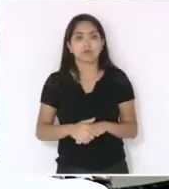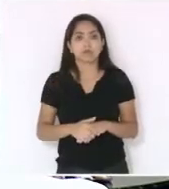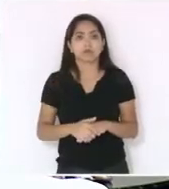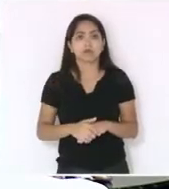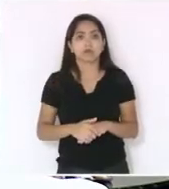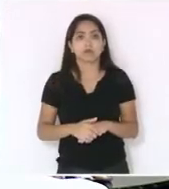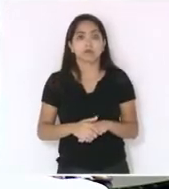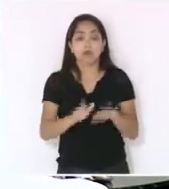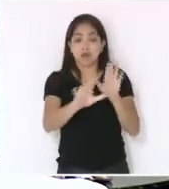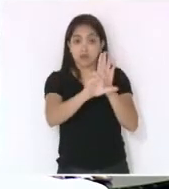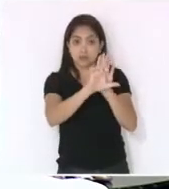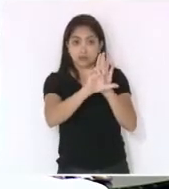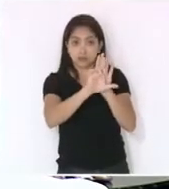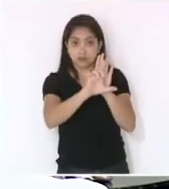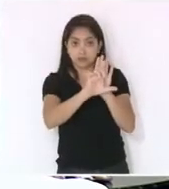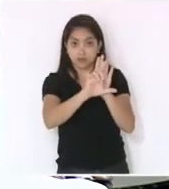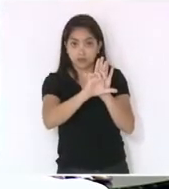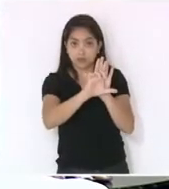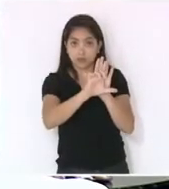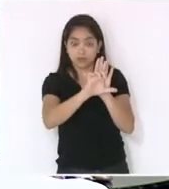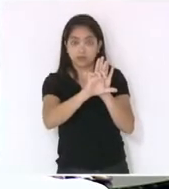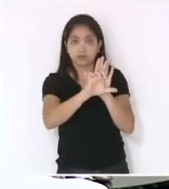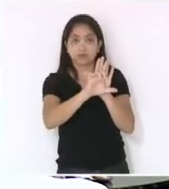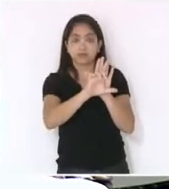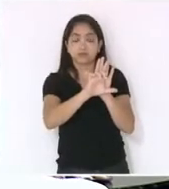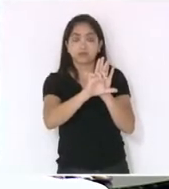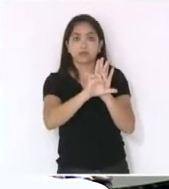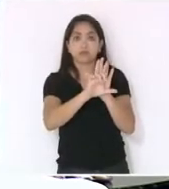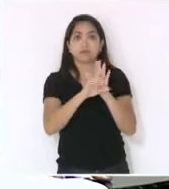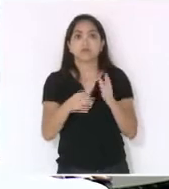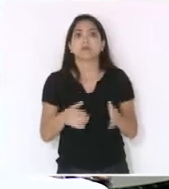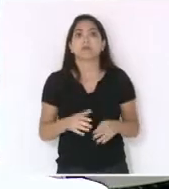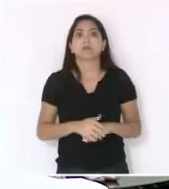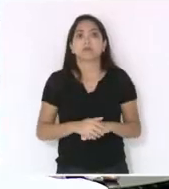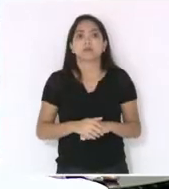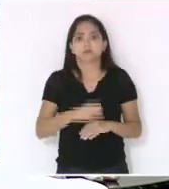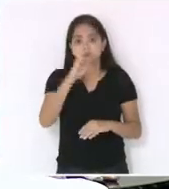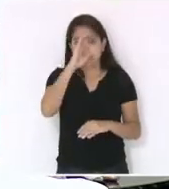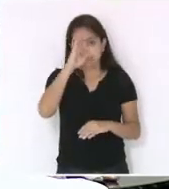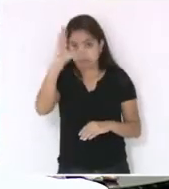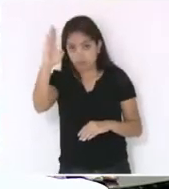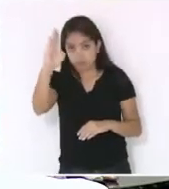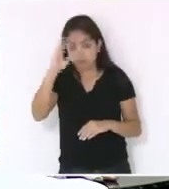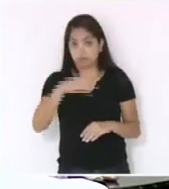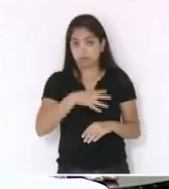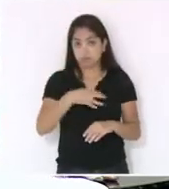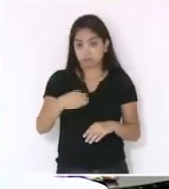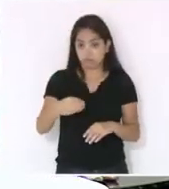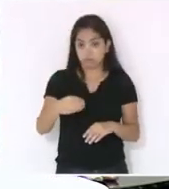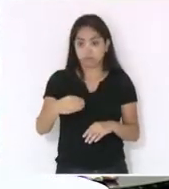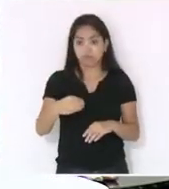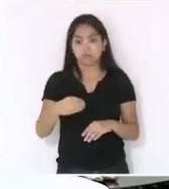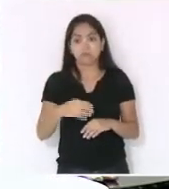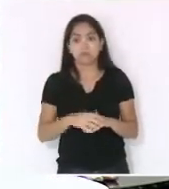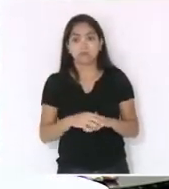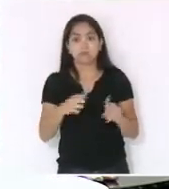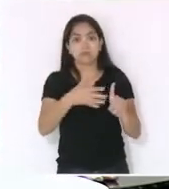Nossas leis não dão aos nossos filhos héteros e LGBTs direitos iguais.